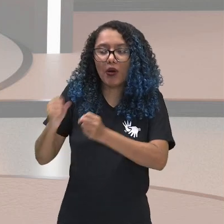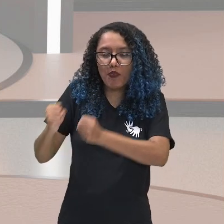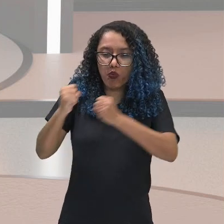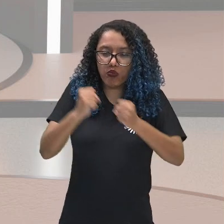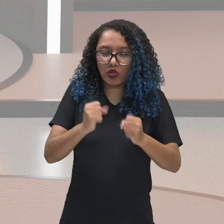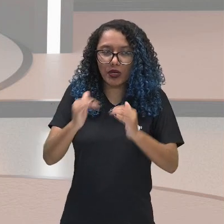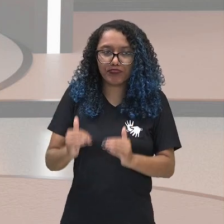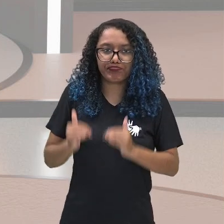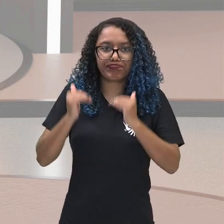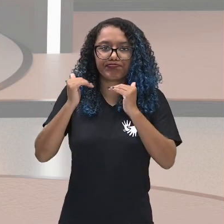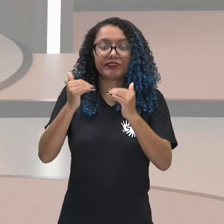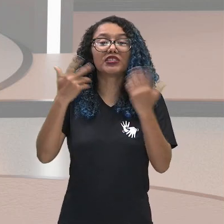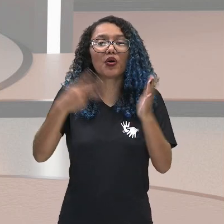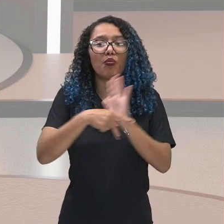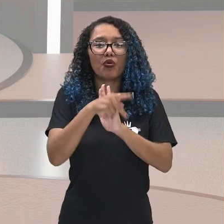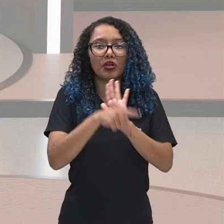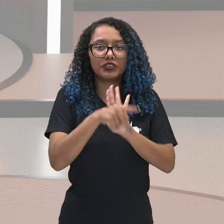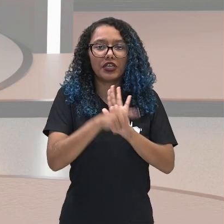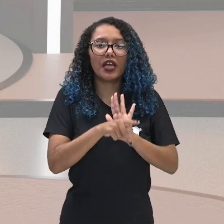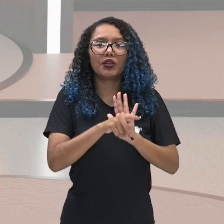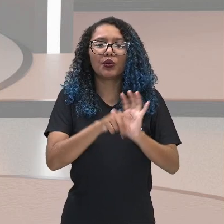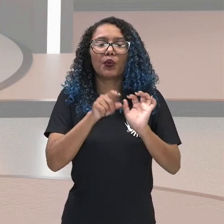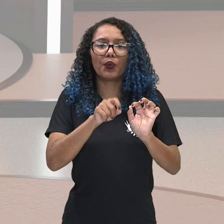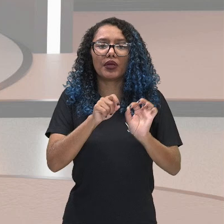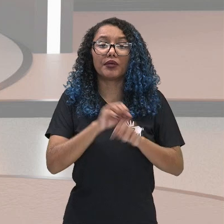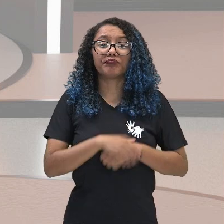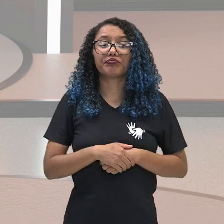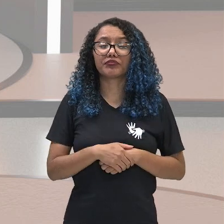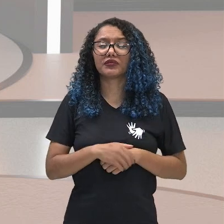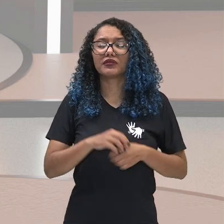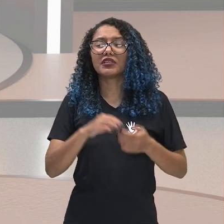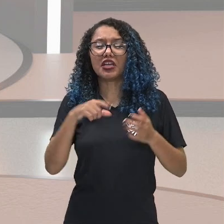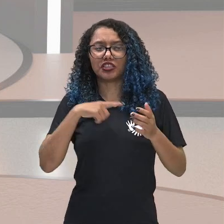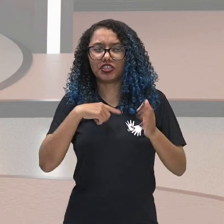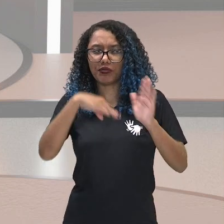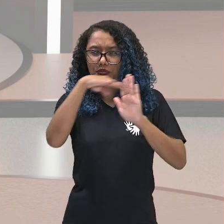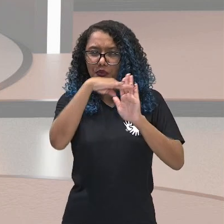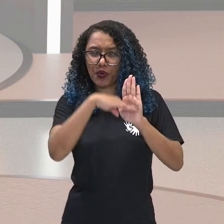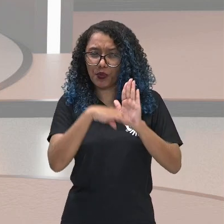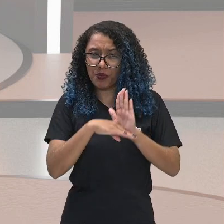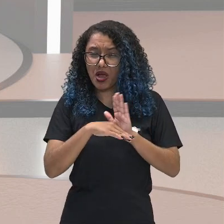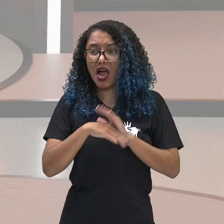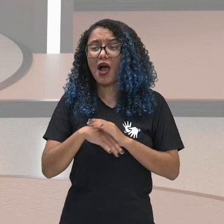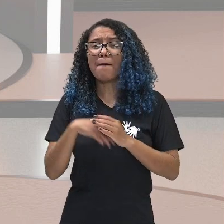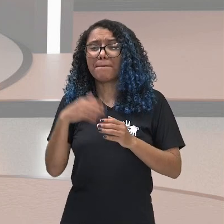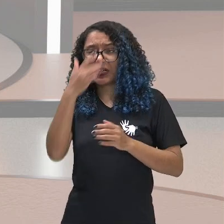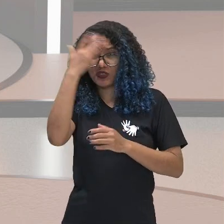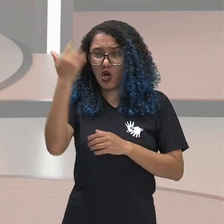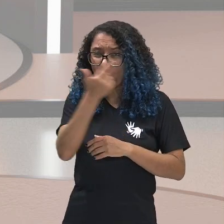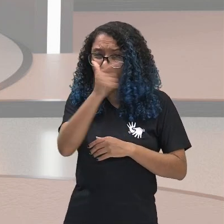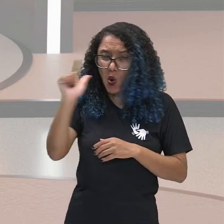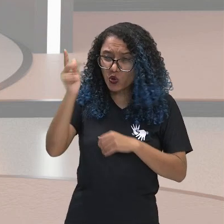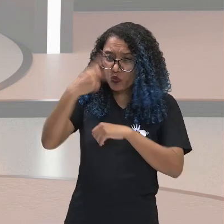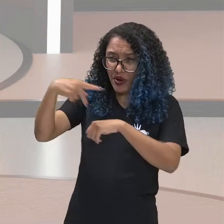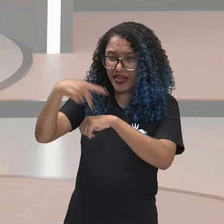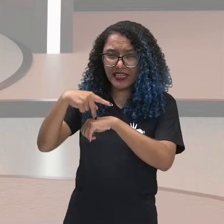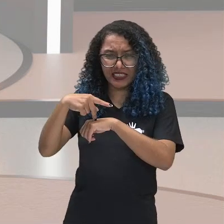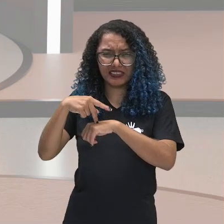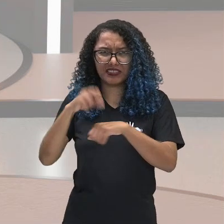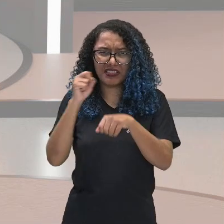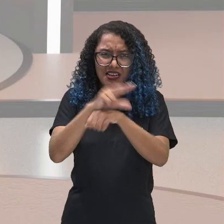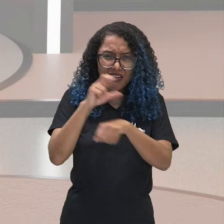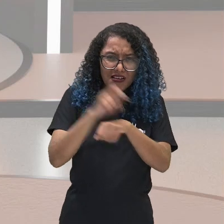os estrangeiros assumissem cargos públicos. Temos, então, aí, né, um outro momento, que